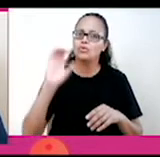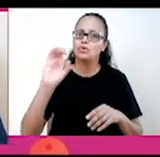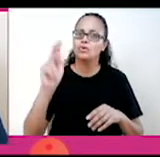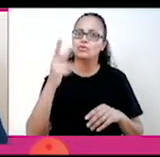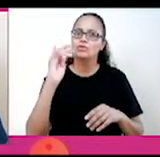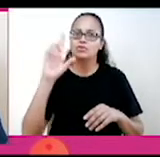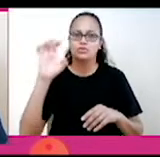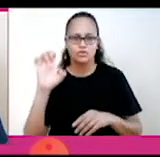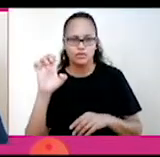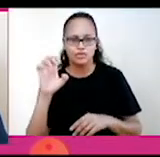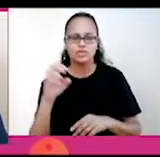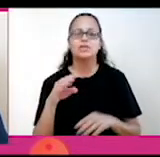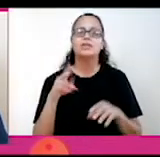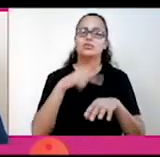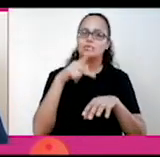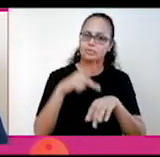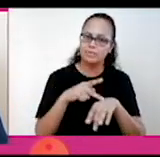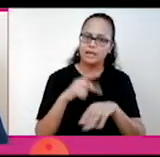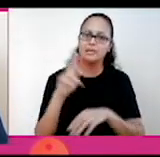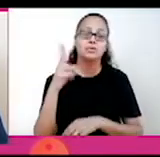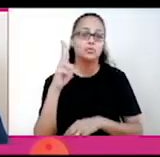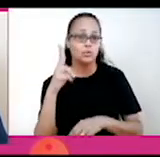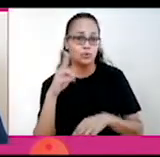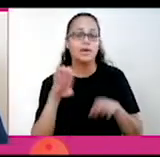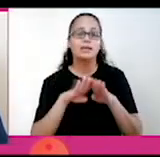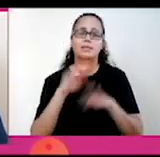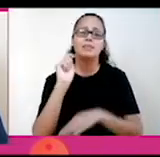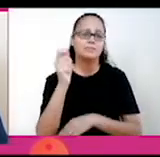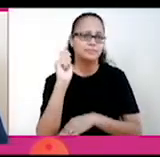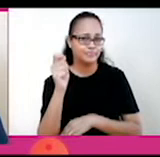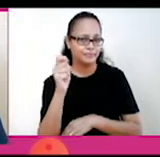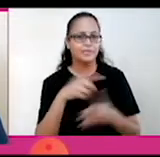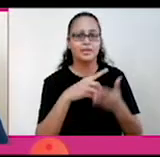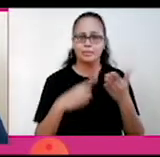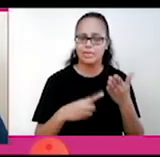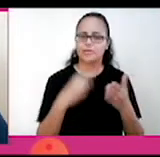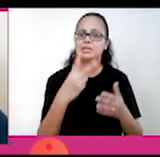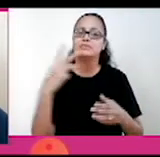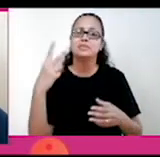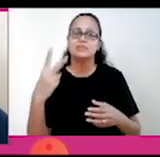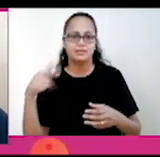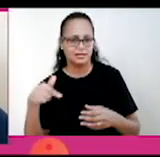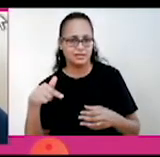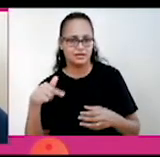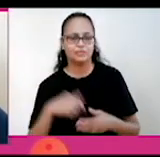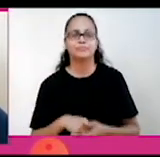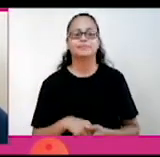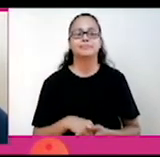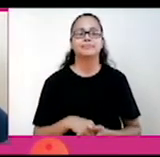O conteúdo da página está na apostila 3 e na página 227, a partir da página 227,